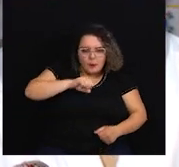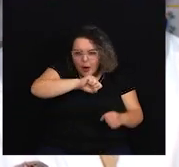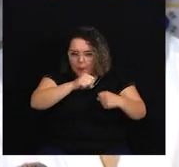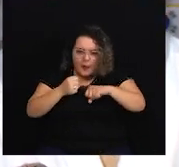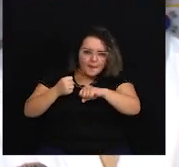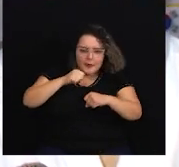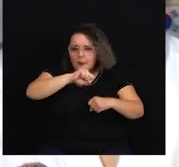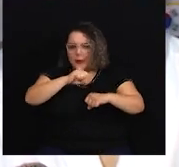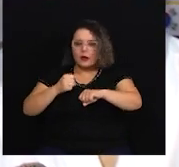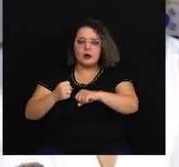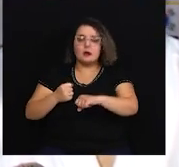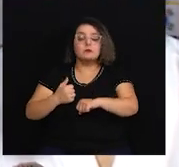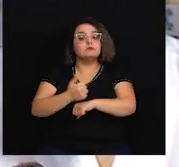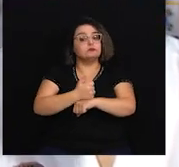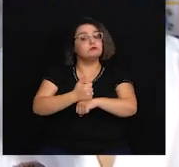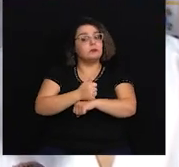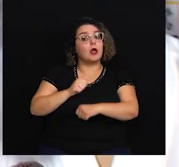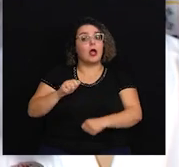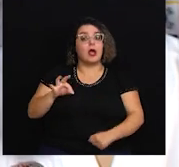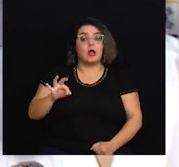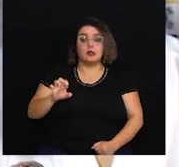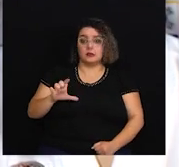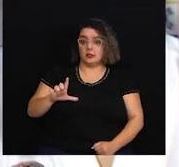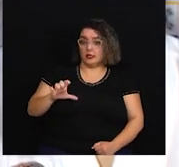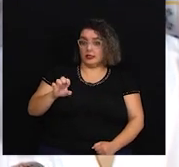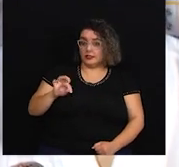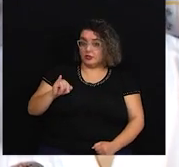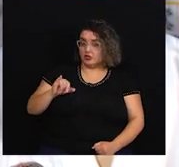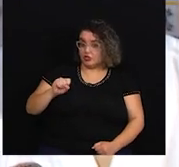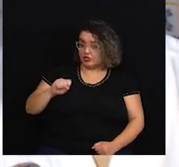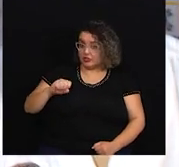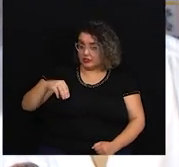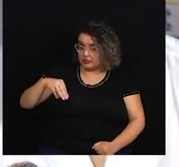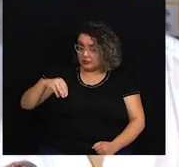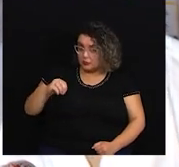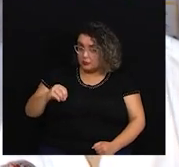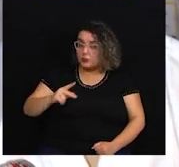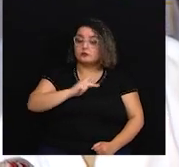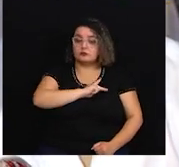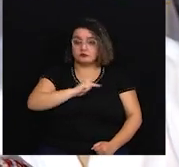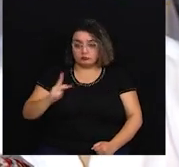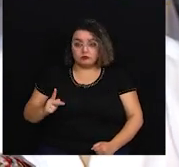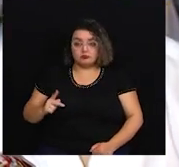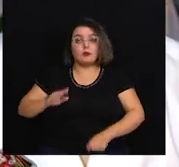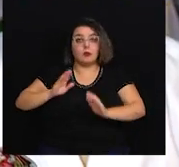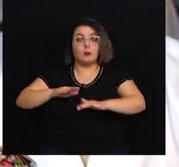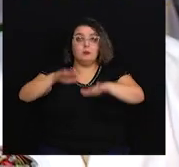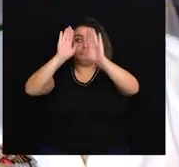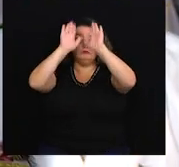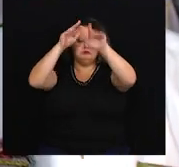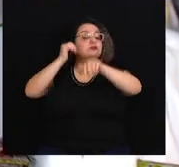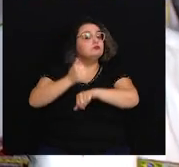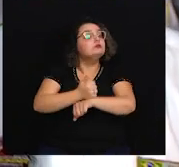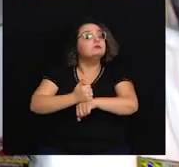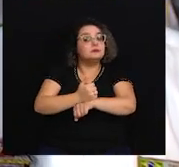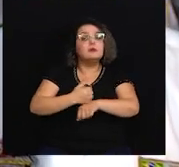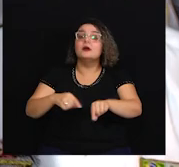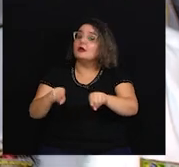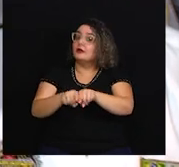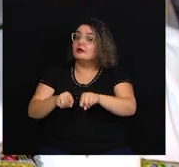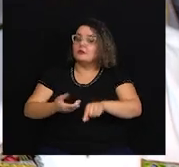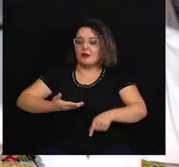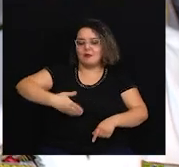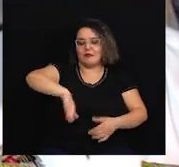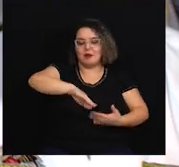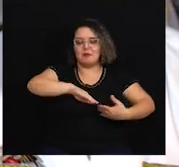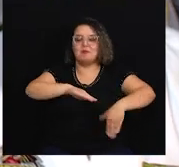profissional de atletismo pela Ponte Preta atleta profissional de basquete foi também atleta de taekwondo